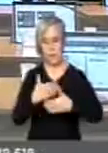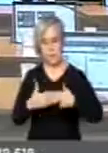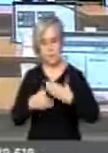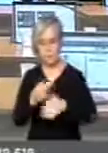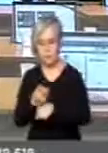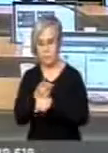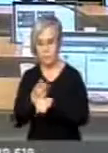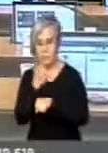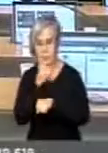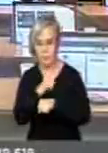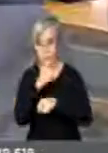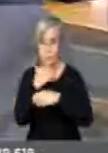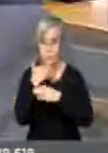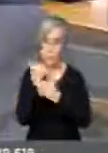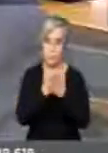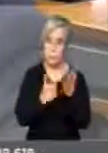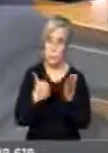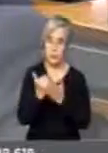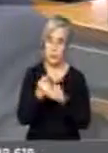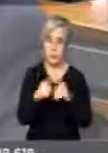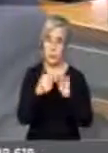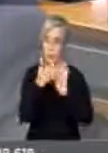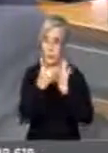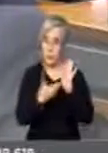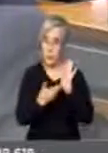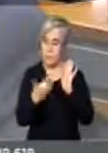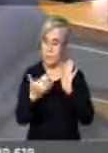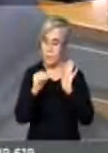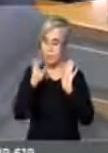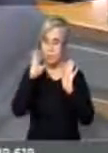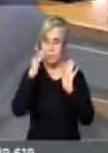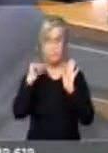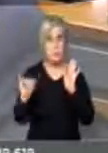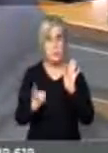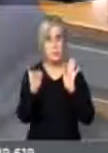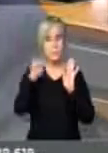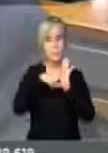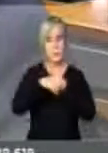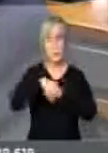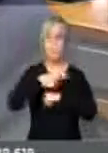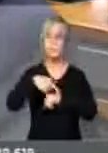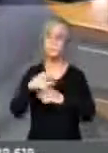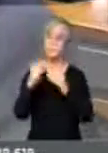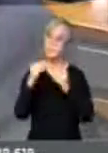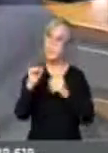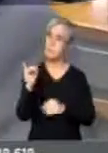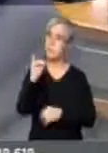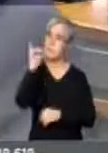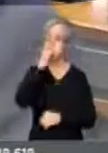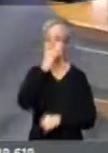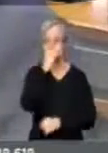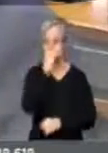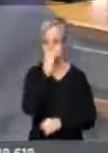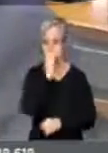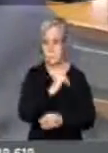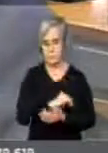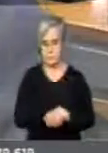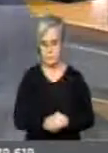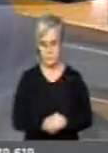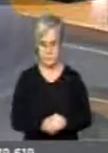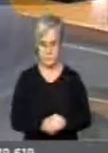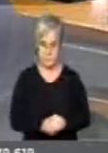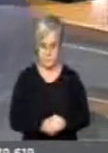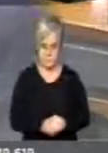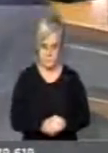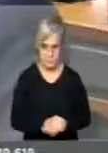buscar aprimorar. Mas são medidas importantes para o país. O país está vivendo um novo momento, nas palavras do nosso